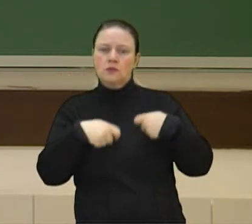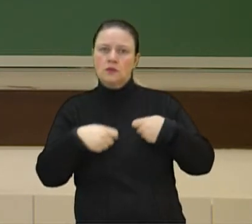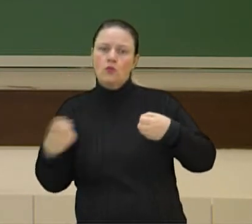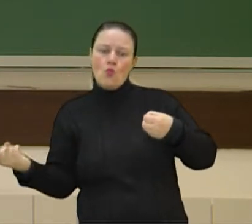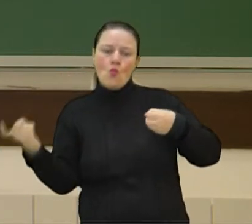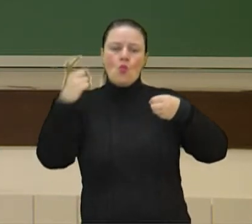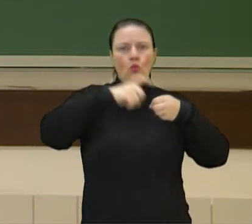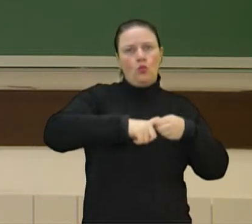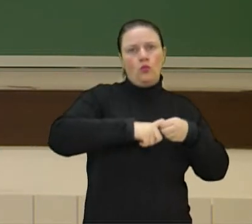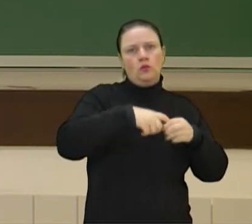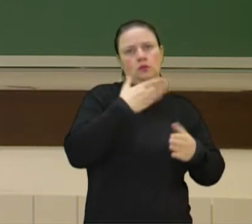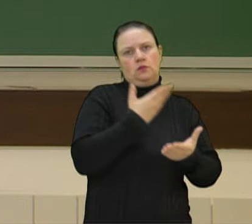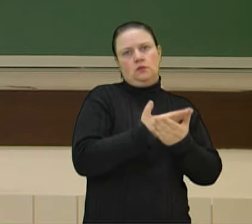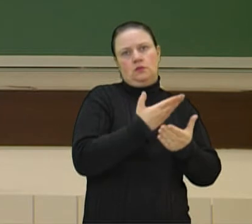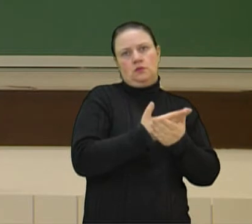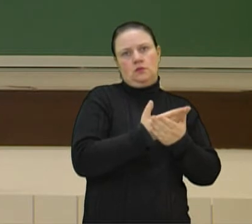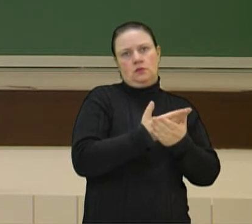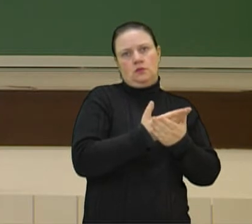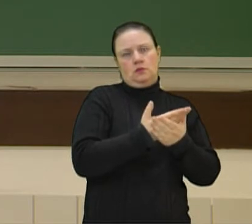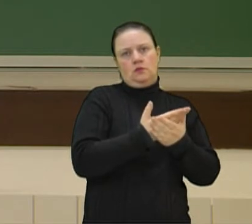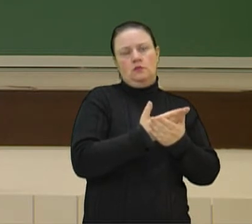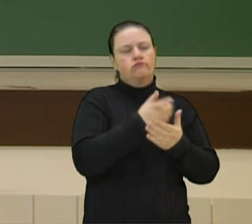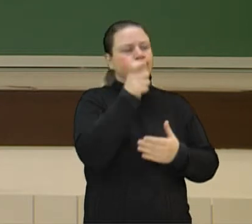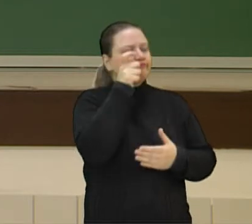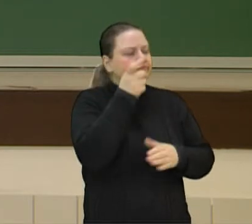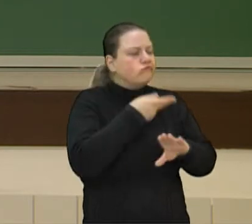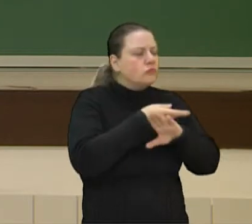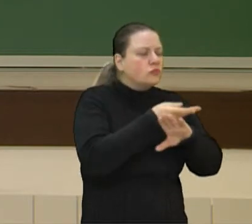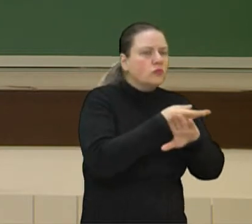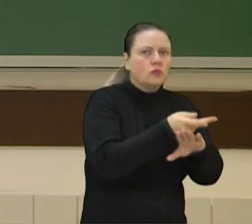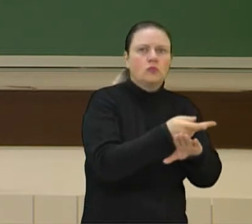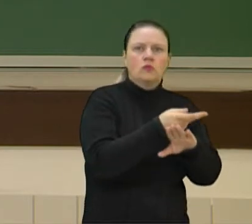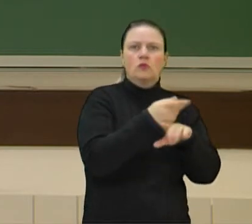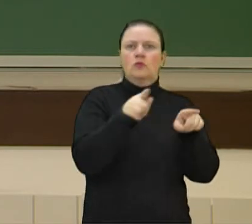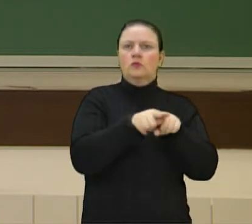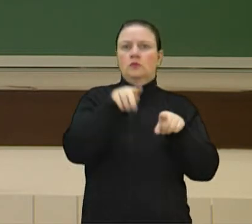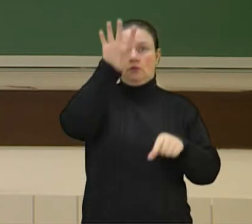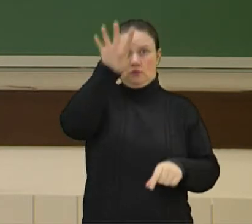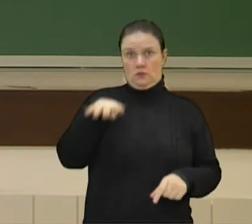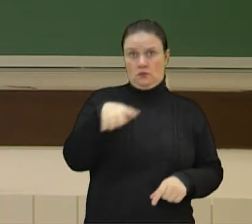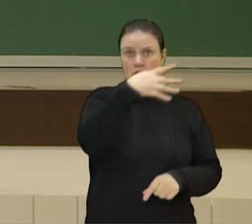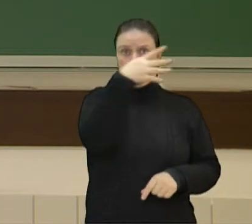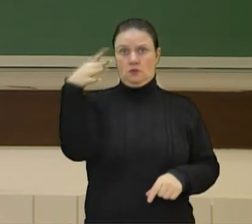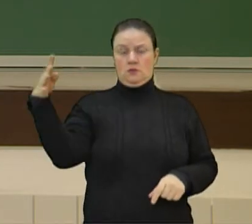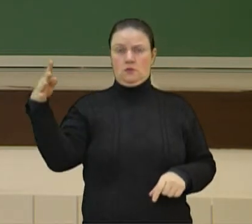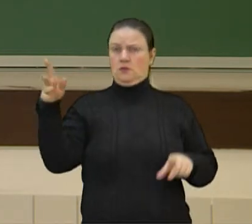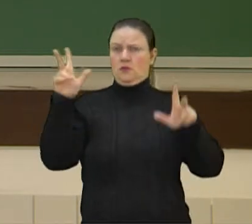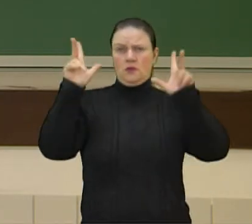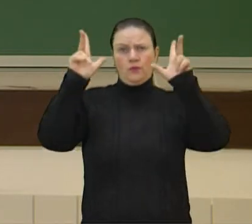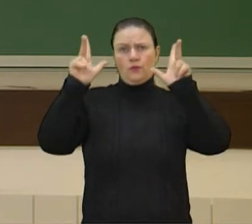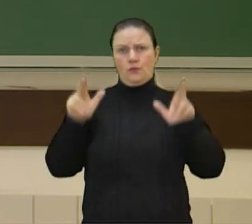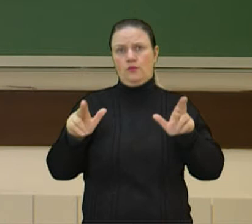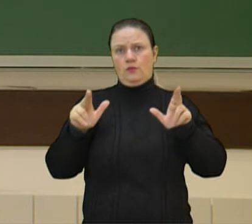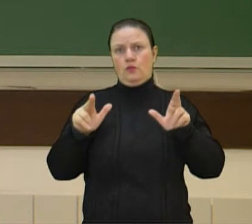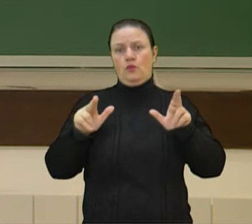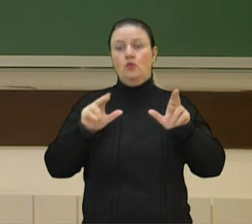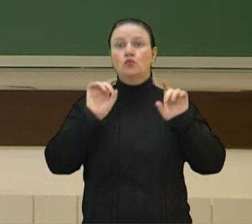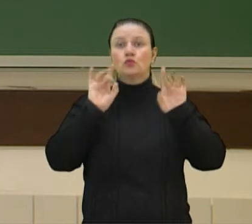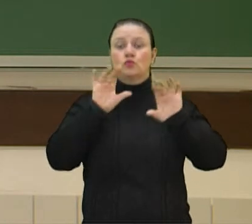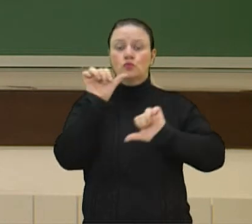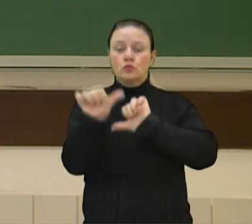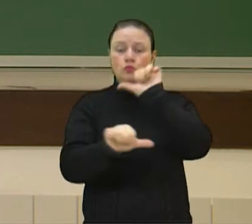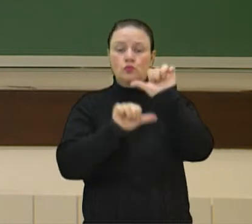verbo gustar e consultarem, porque a tabelinha é a mesma, a única diferença são os verbos, né, que estamos